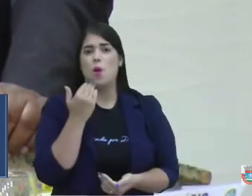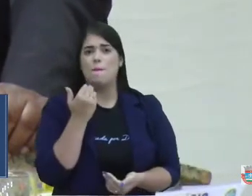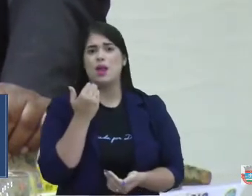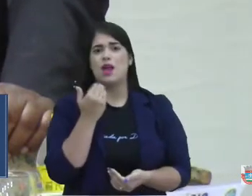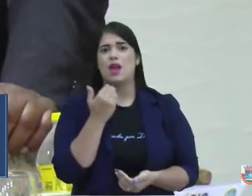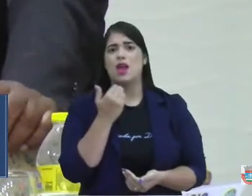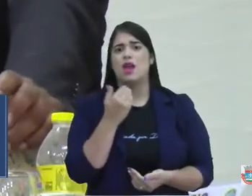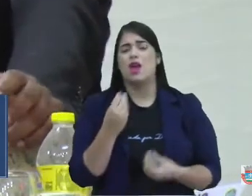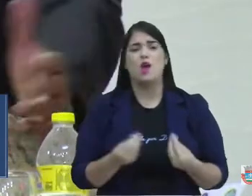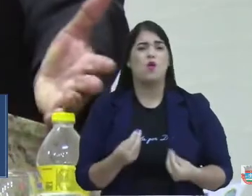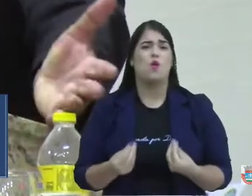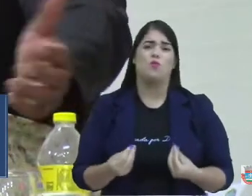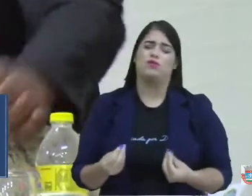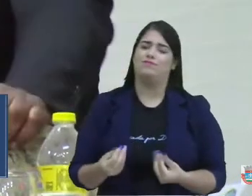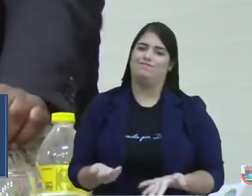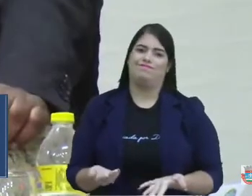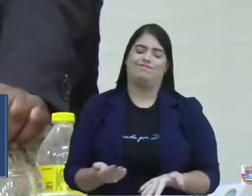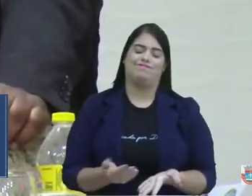mês.